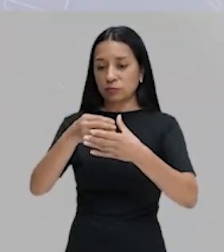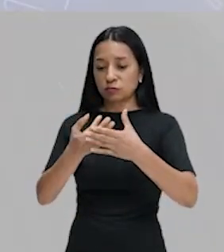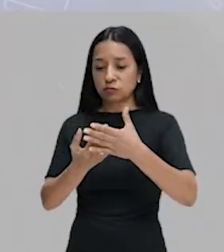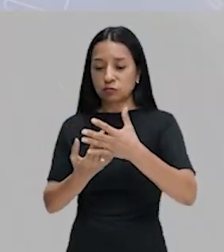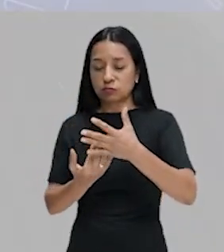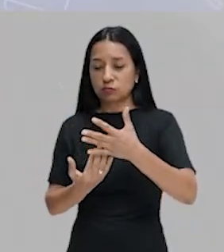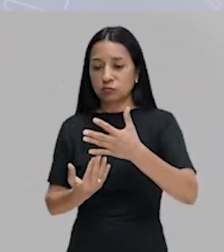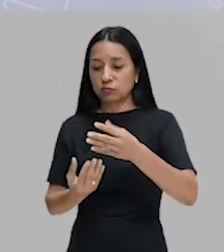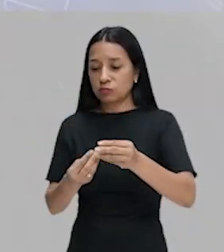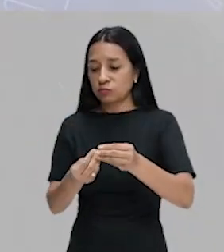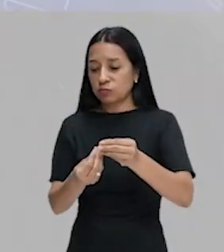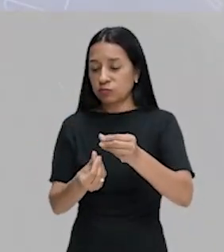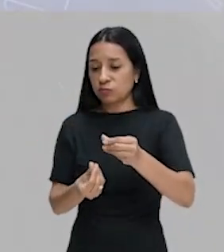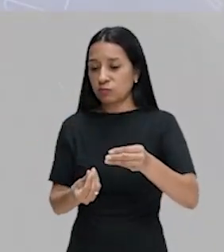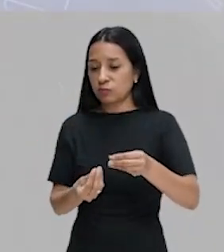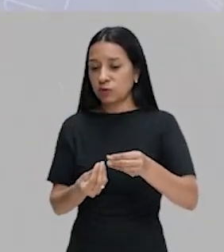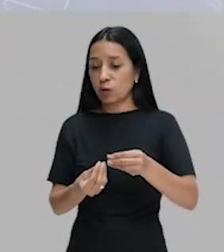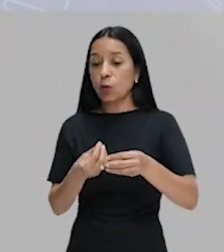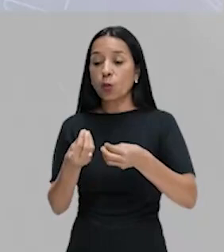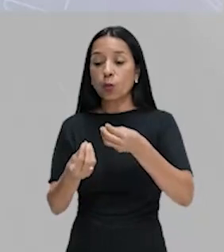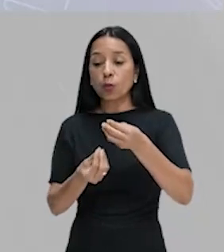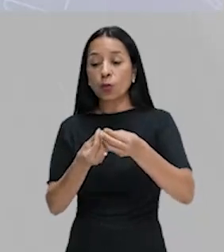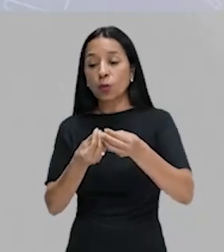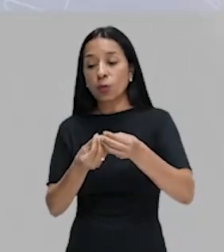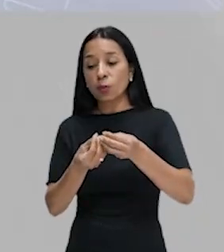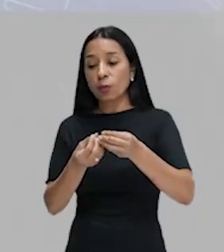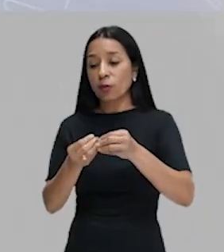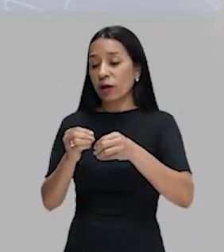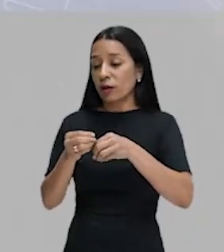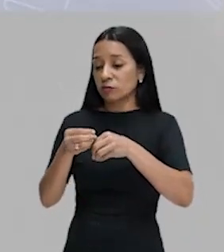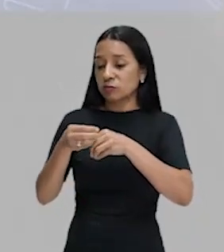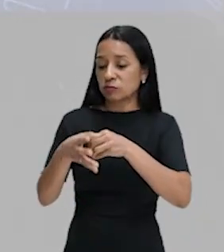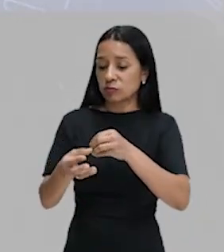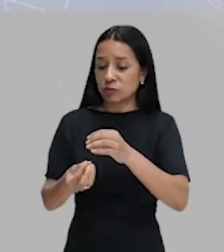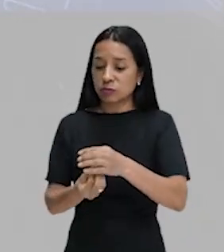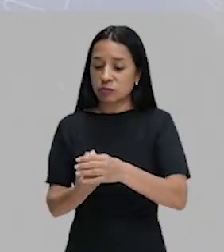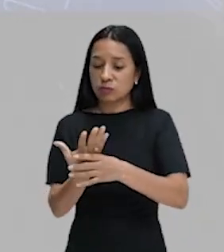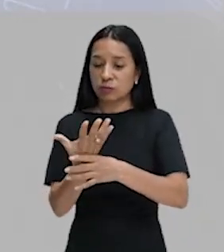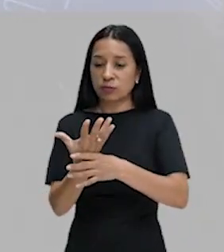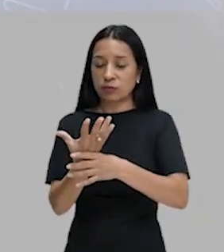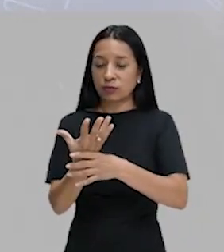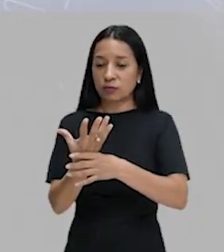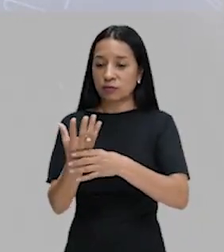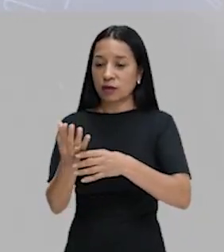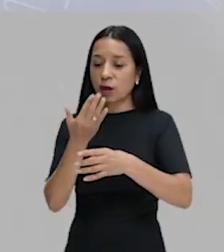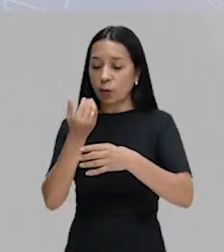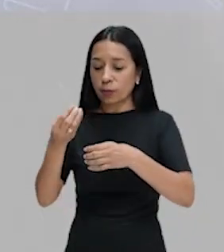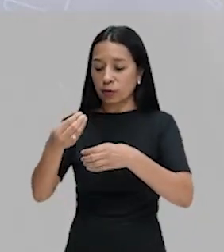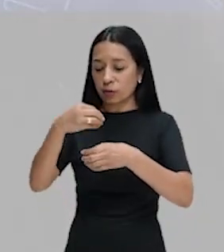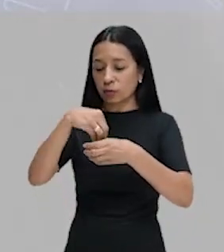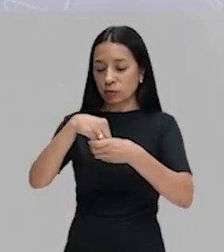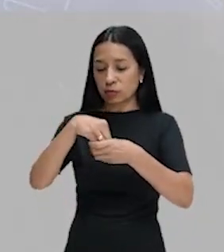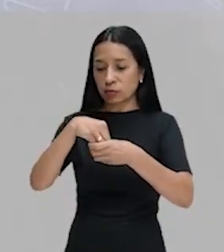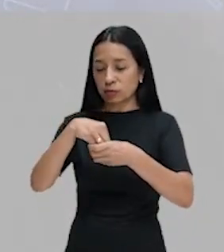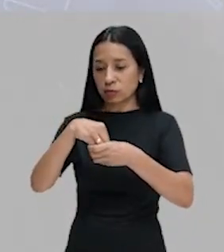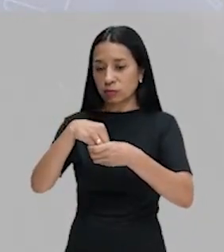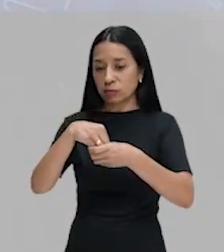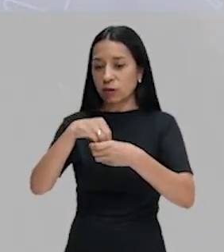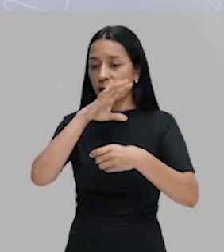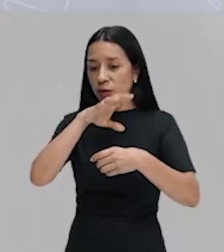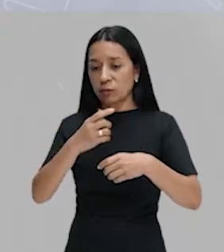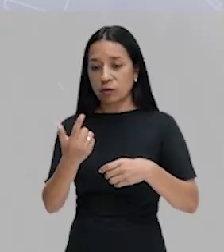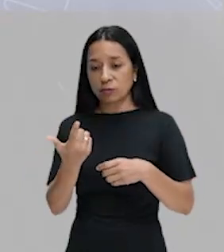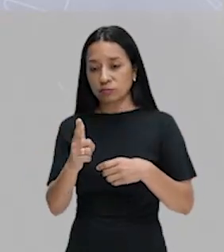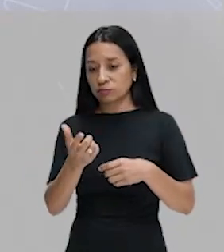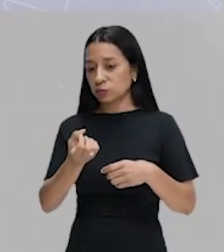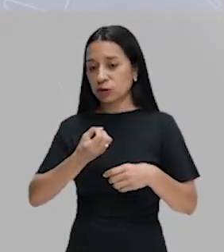foram digeridos serão eliminados também pela boca. Certo? Esse animal não tem ânus. Então, tudo que